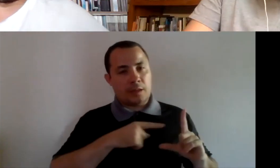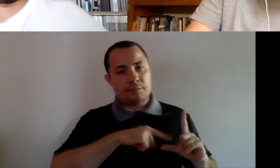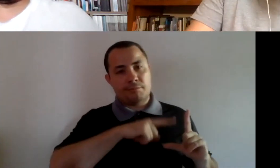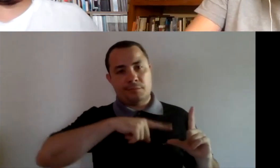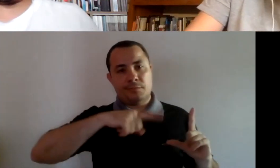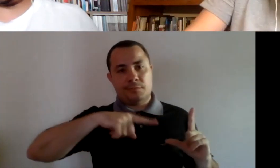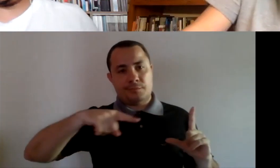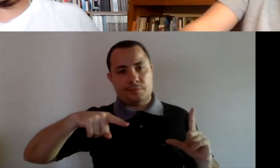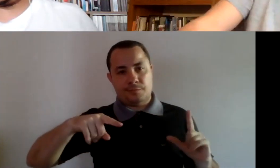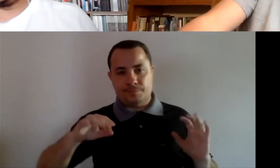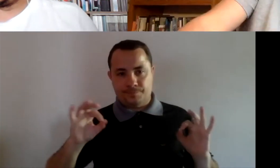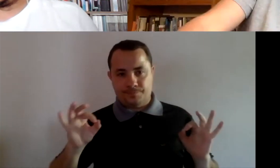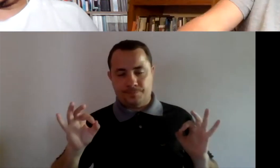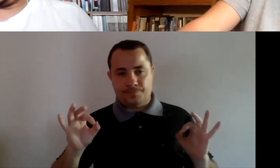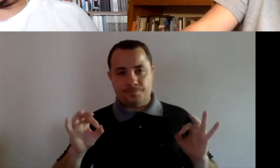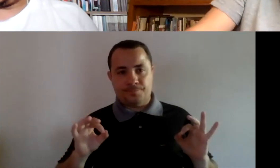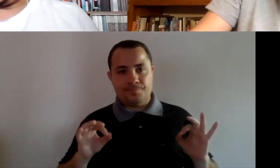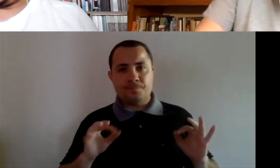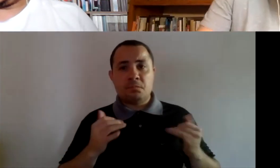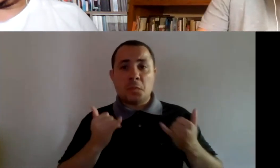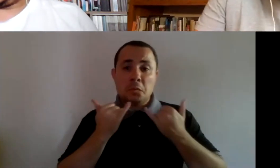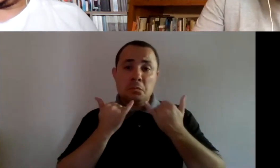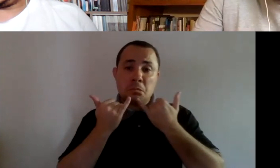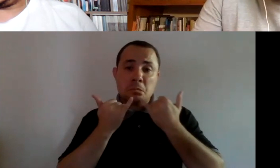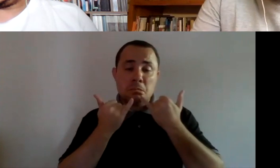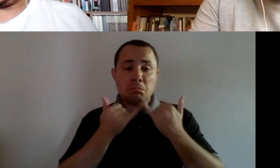isso já é um dado, digamos,